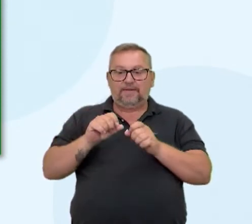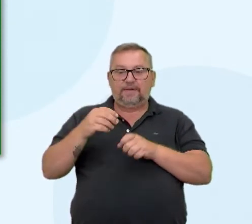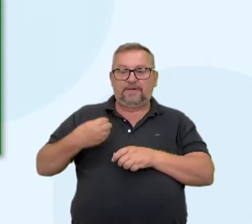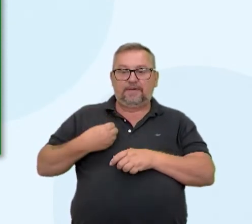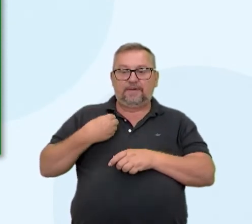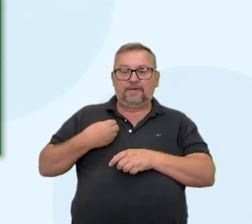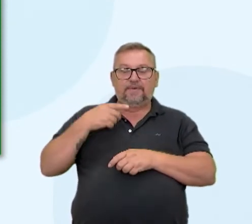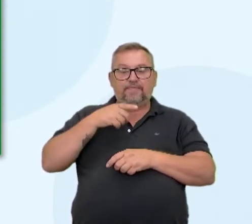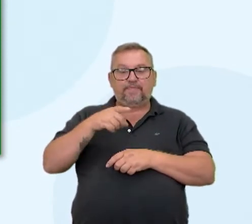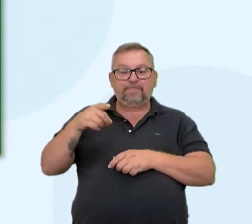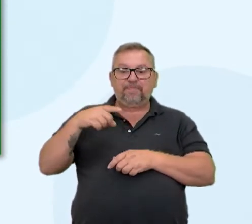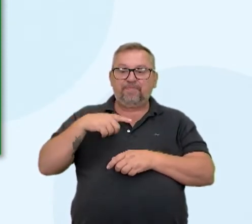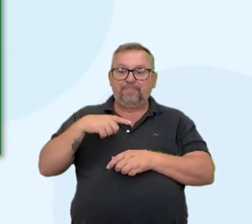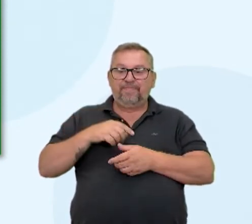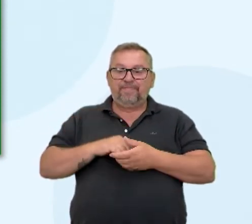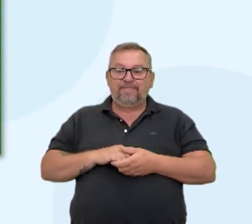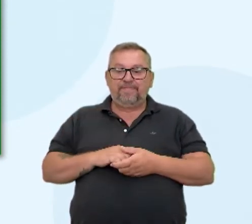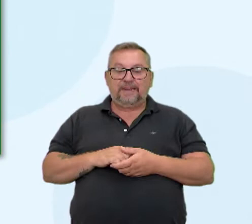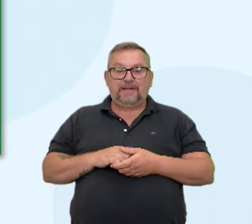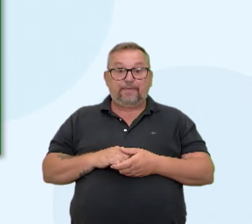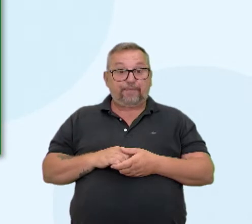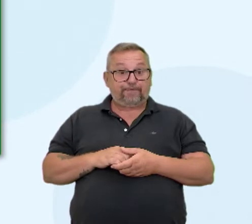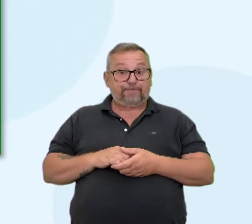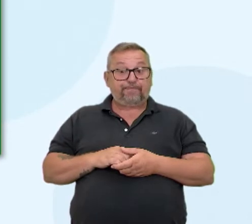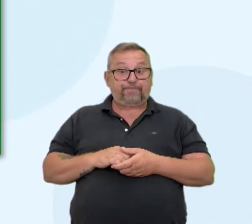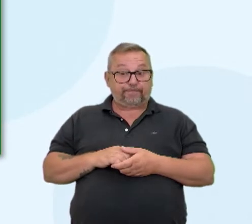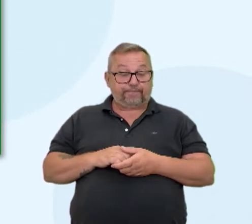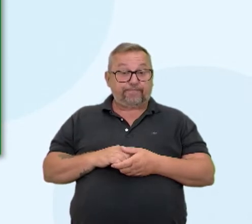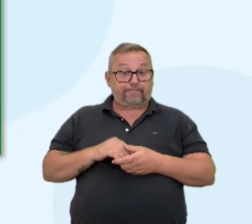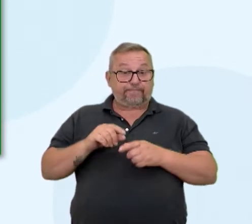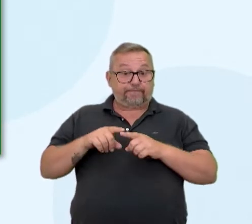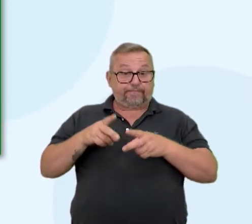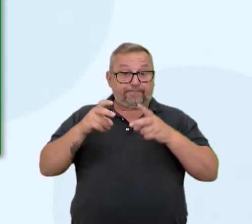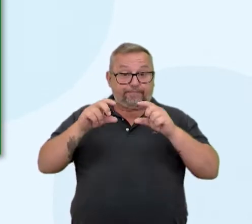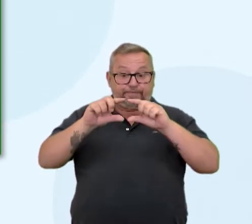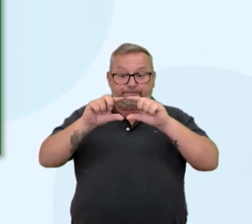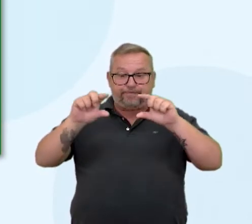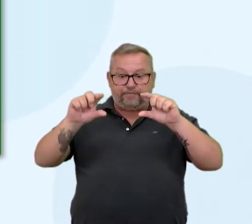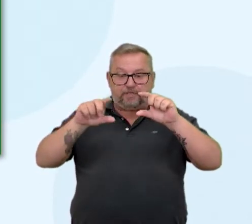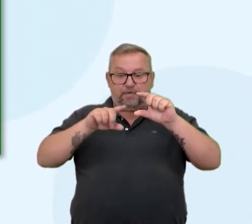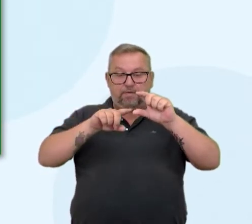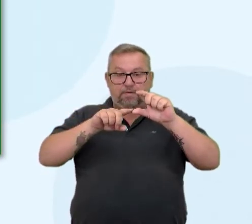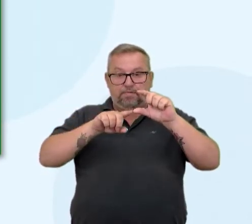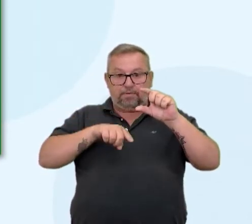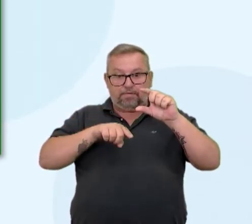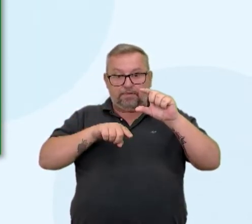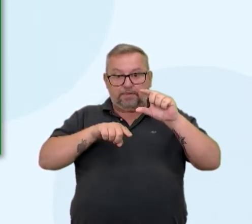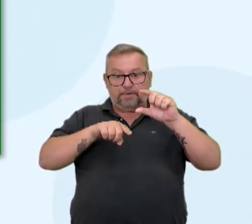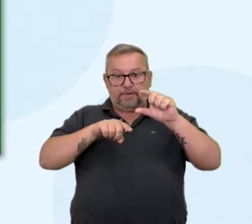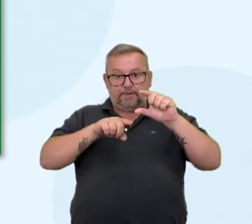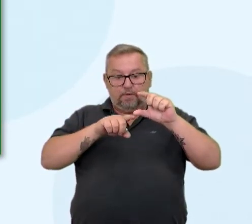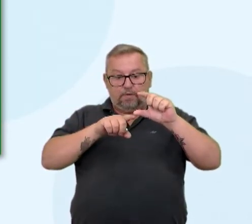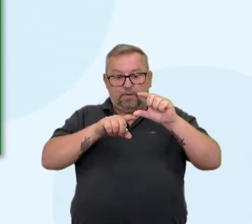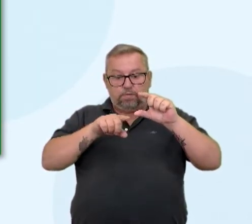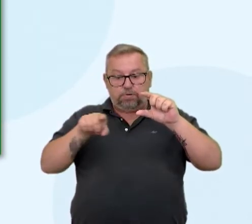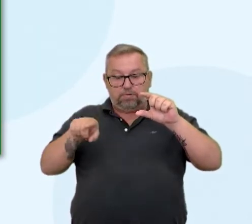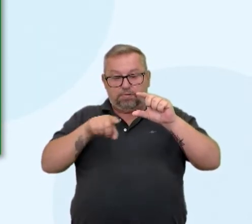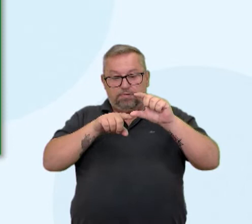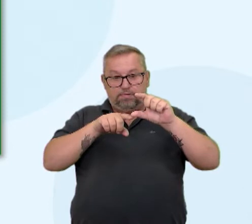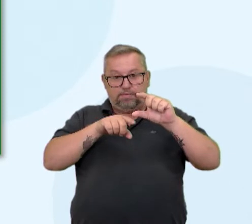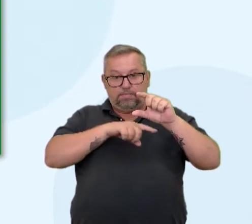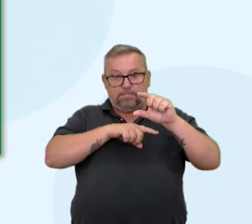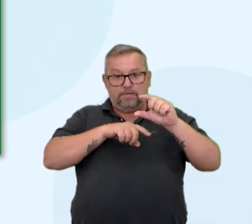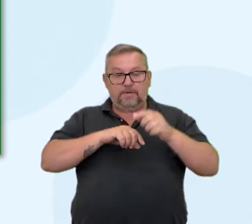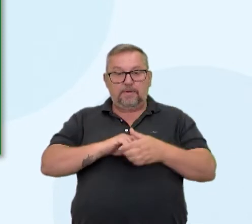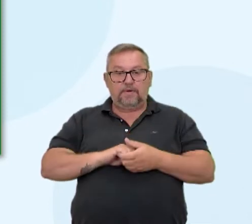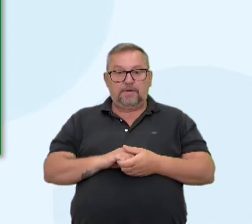com você. E aí perceba que dessa situação aqui, ó, depois eu vou limpar isso tudo, tá? Ele abre outras duas. Deixa eu mudar